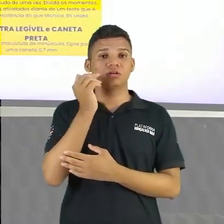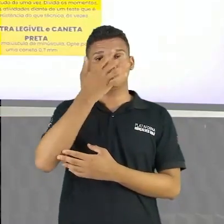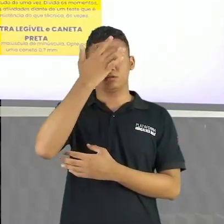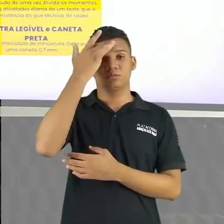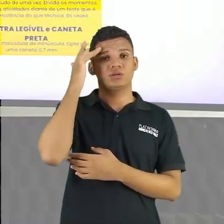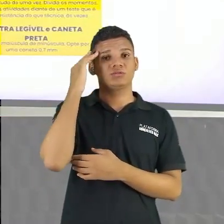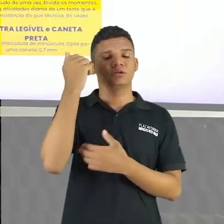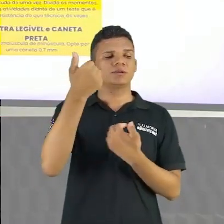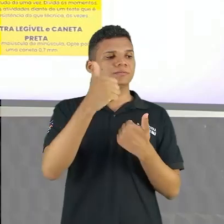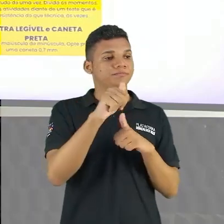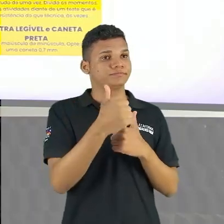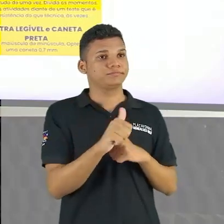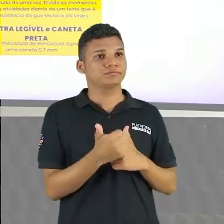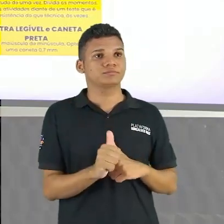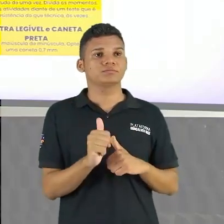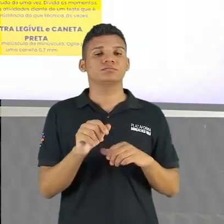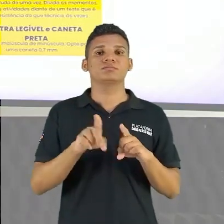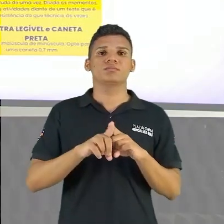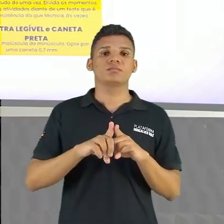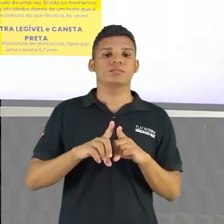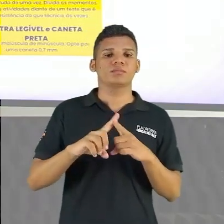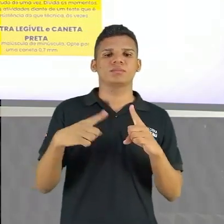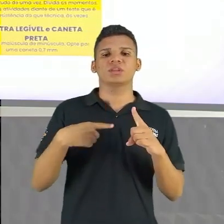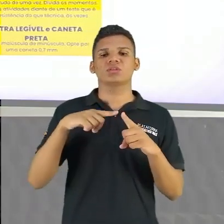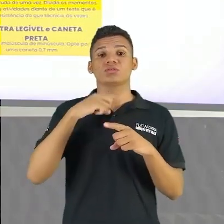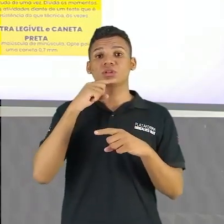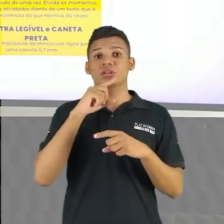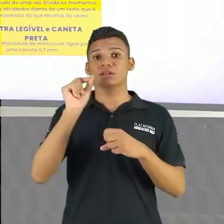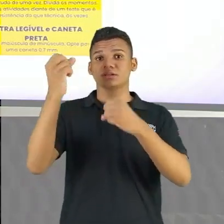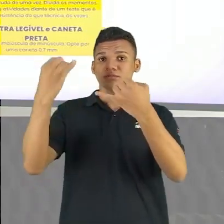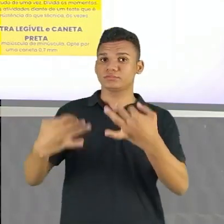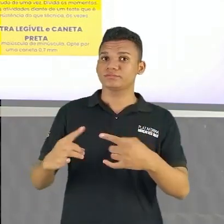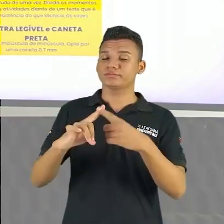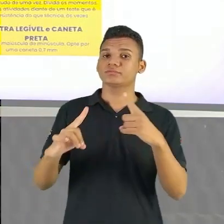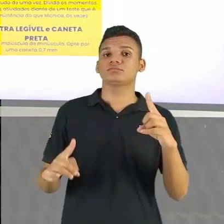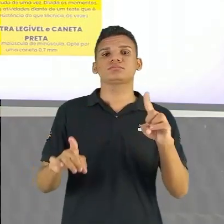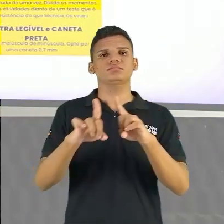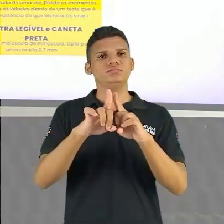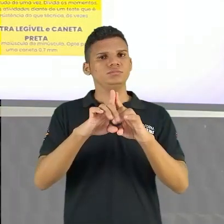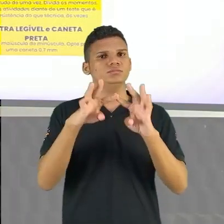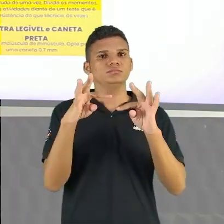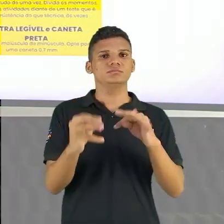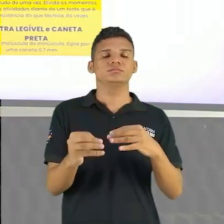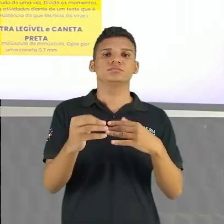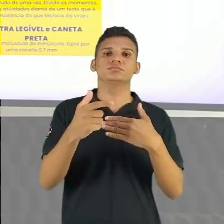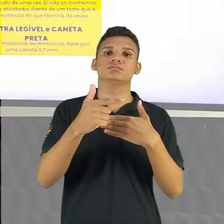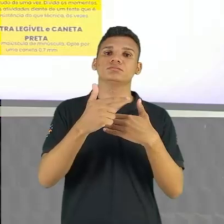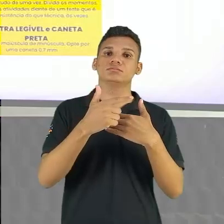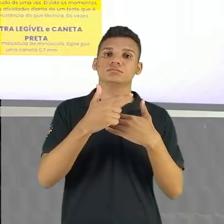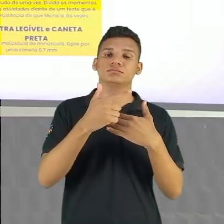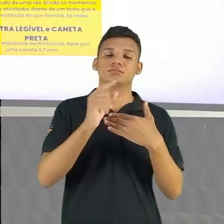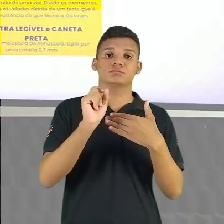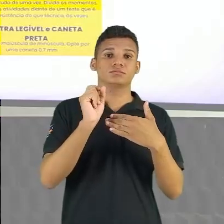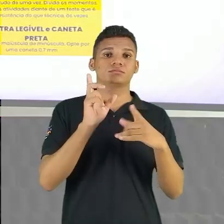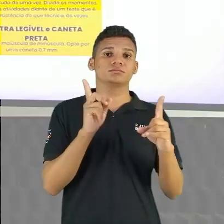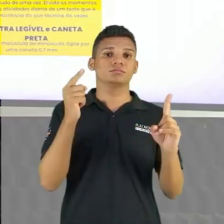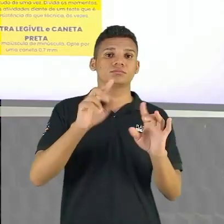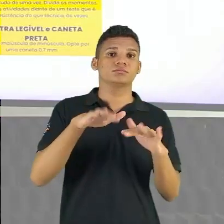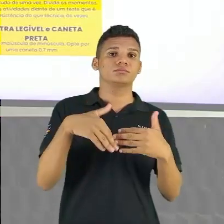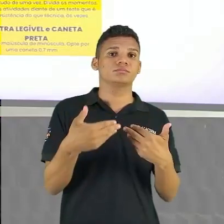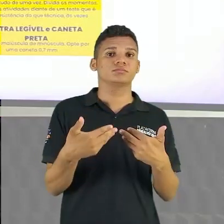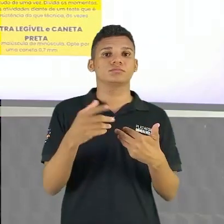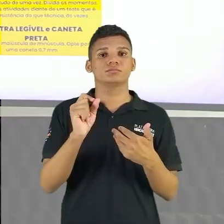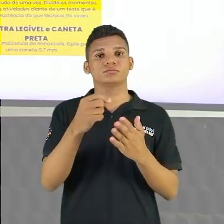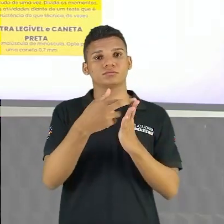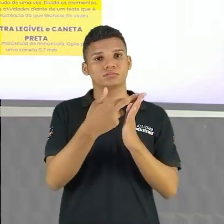está examinando coisas que ninguém te diz mas que fazem todo sentido redação do Enem em primeiro